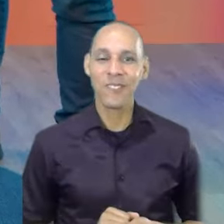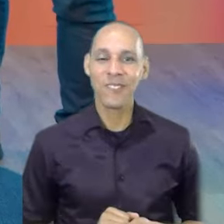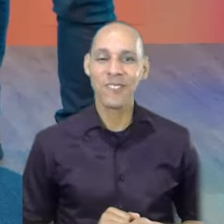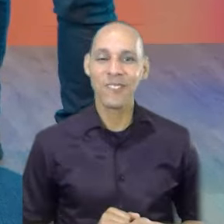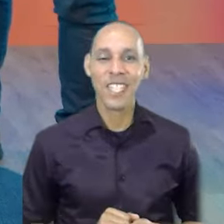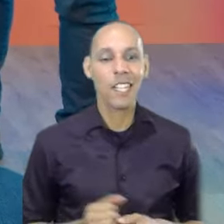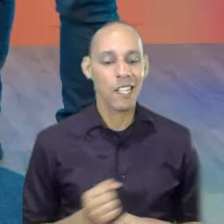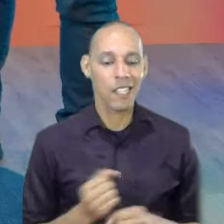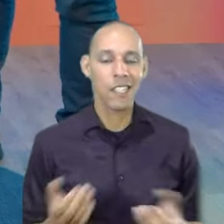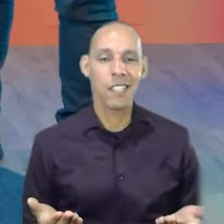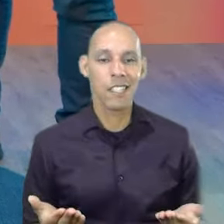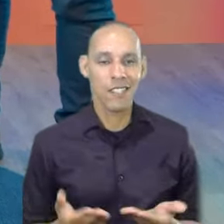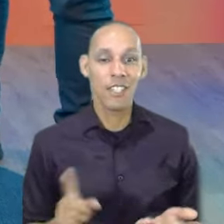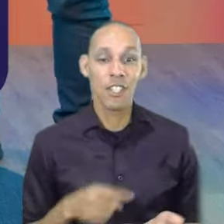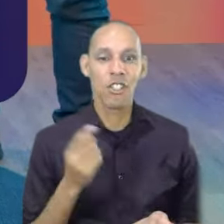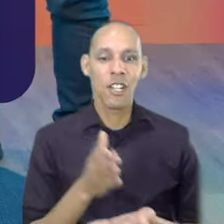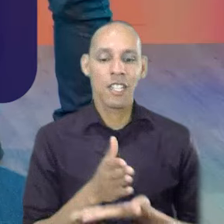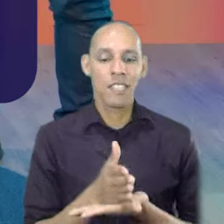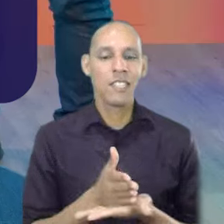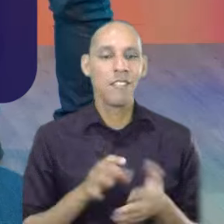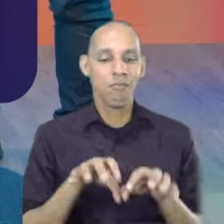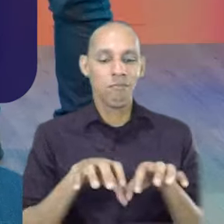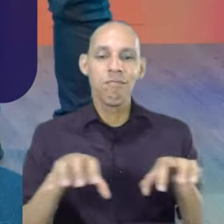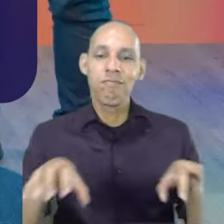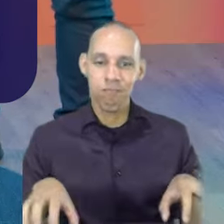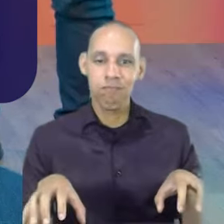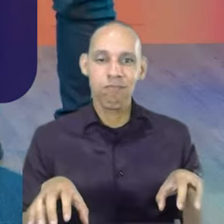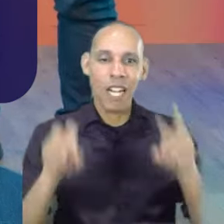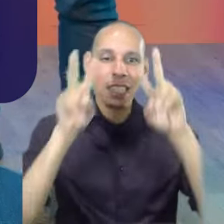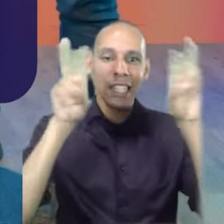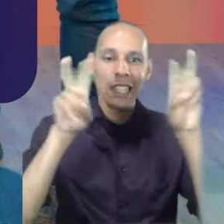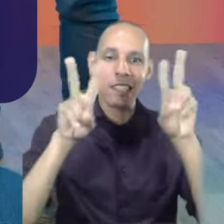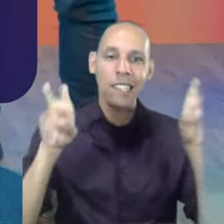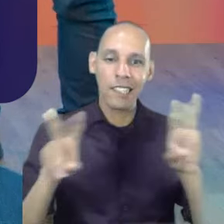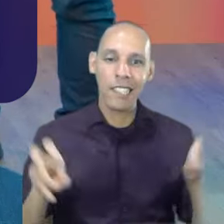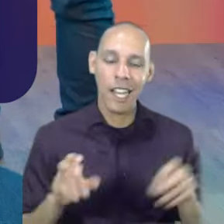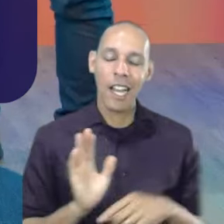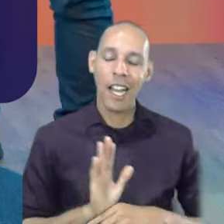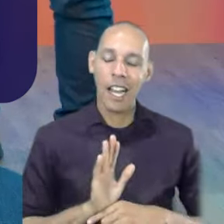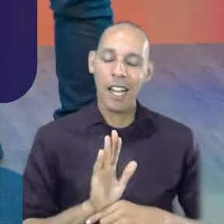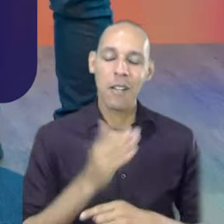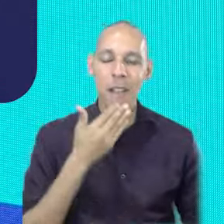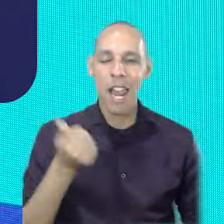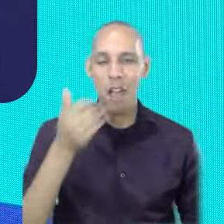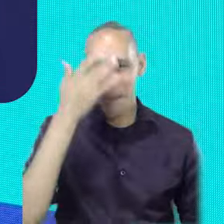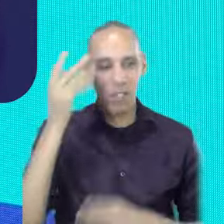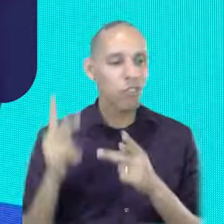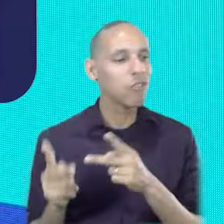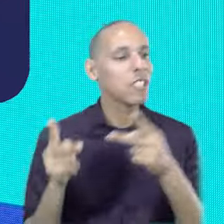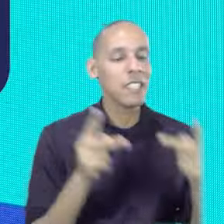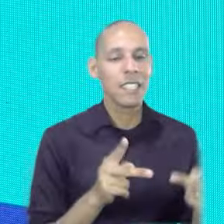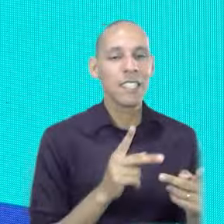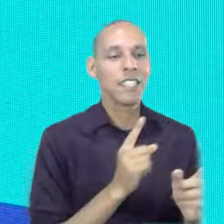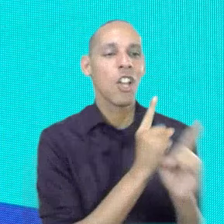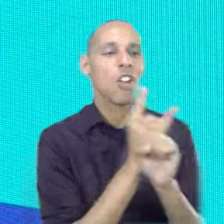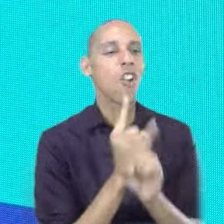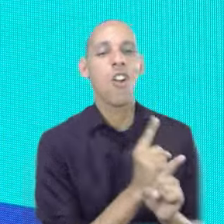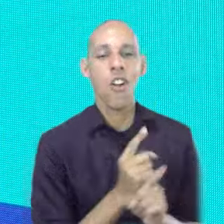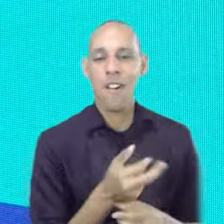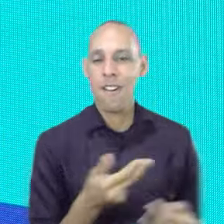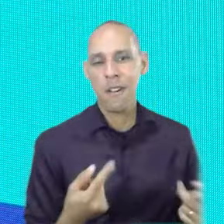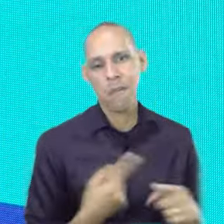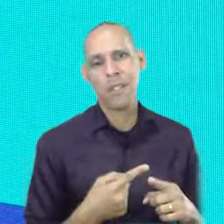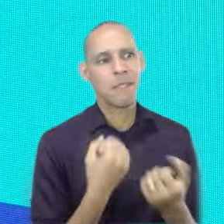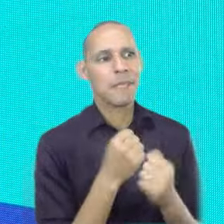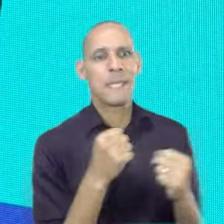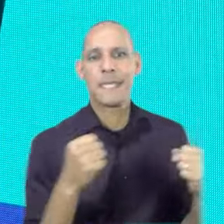a gente dividiu o nosso evento em eixos temáticos para facilitar a experiência que os clientes vão ter, porque como é um evento muito grande, a gente